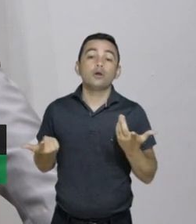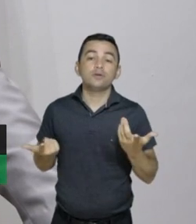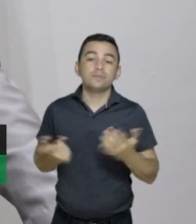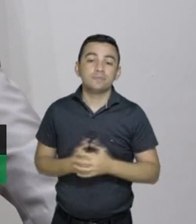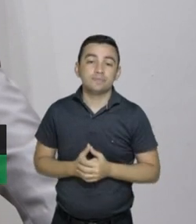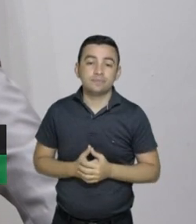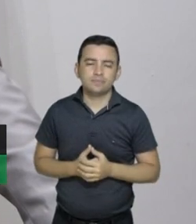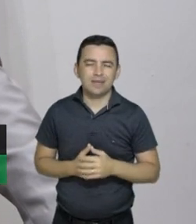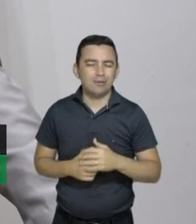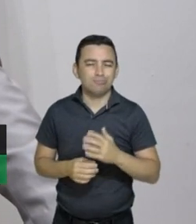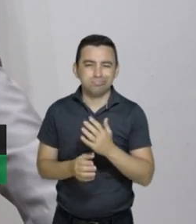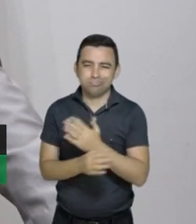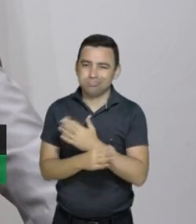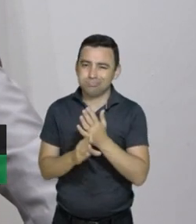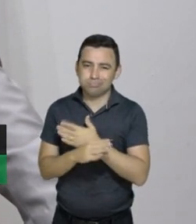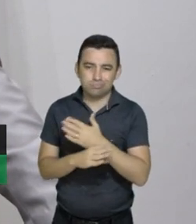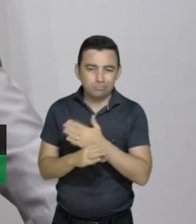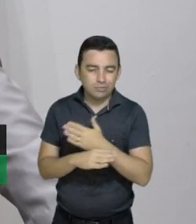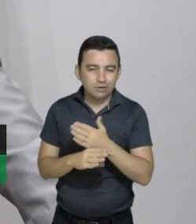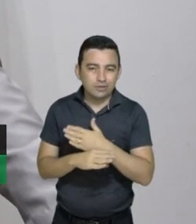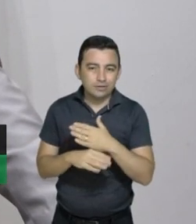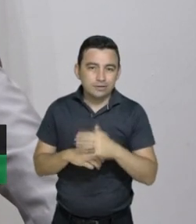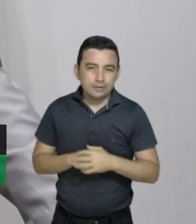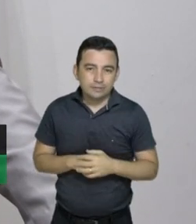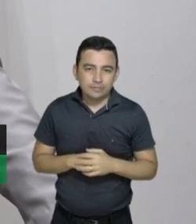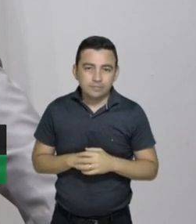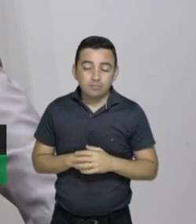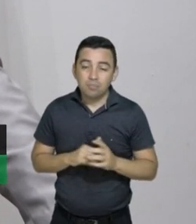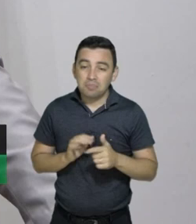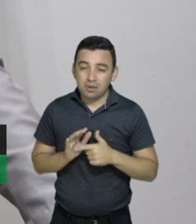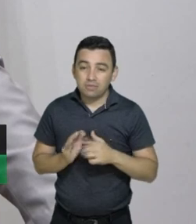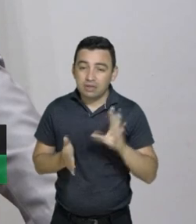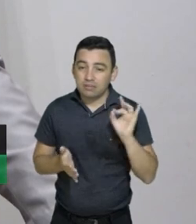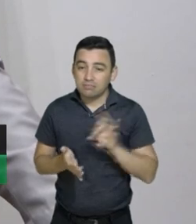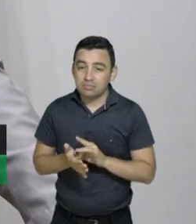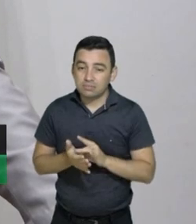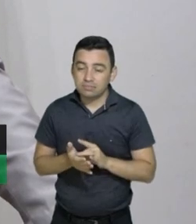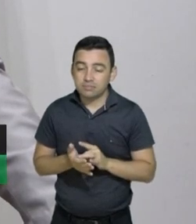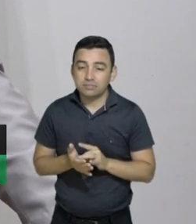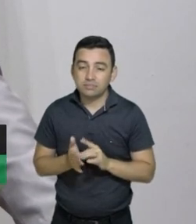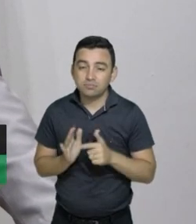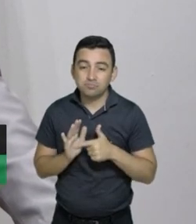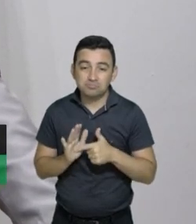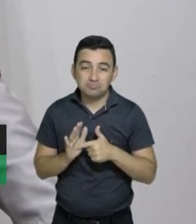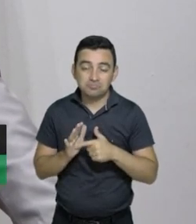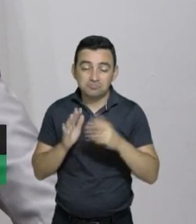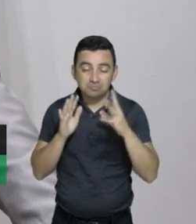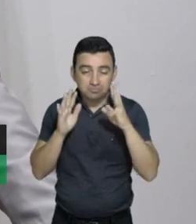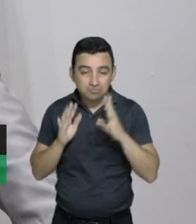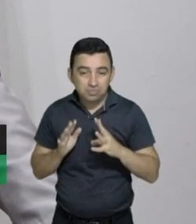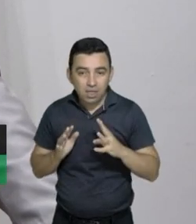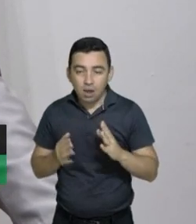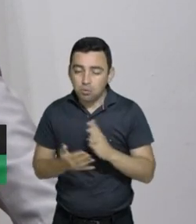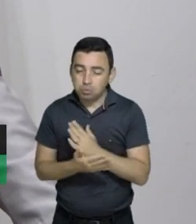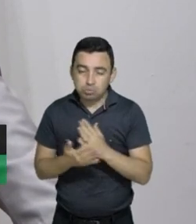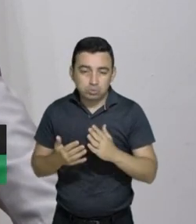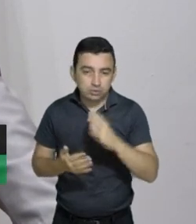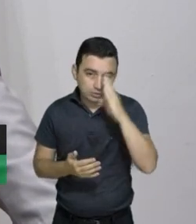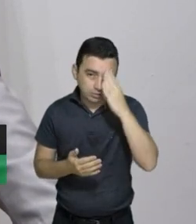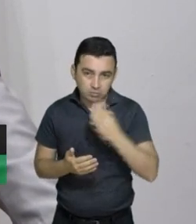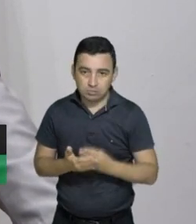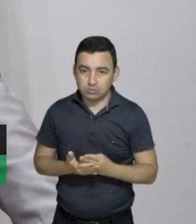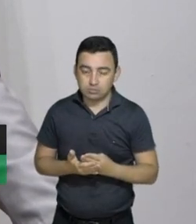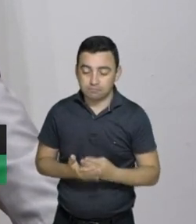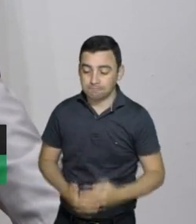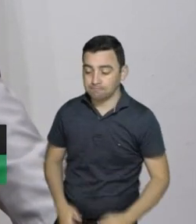desorganização é algo que chama a atenção para aqueles que era menos crédulos né Nós não